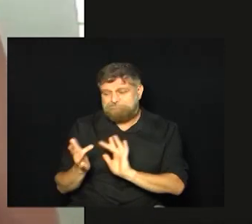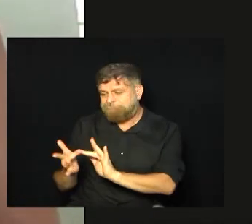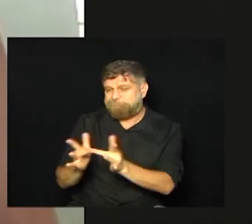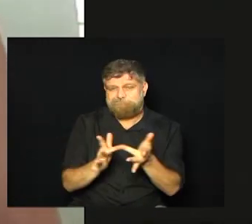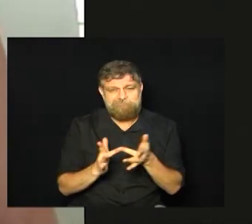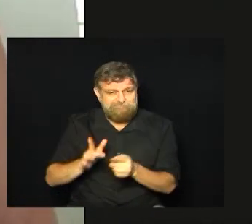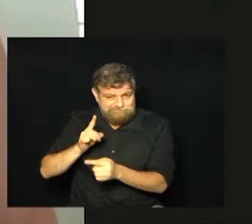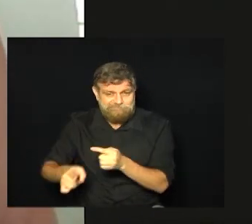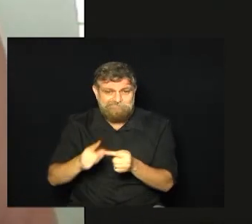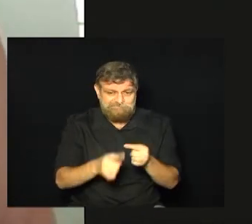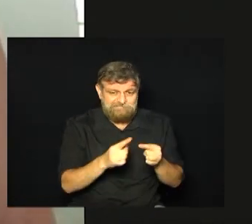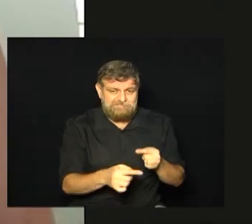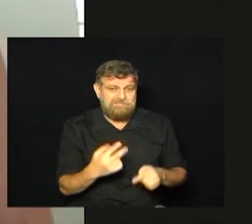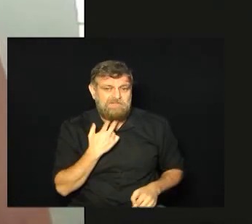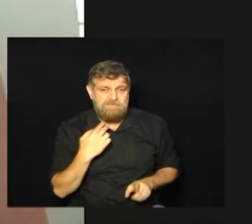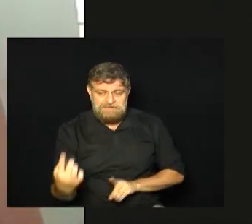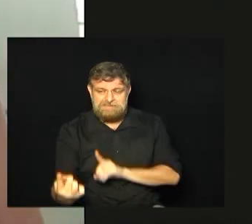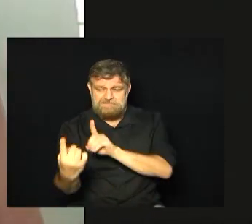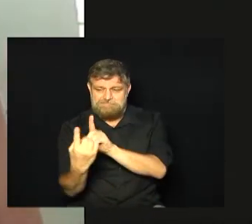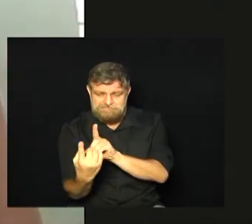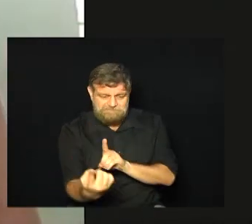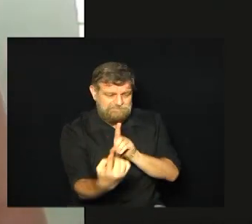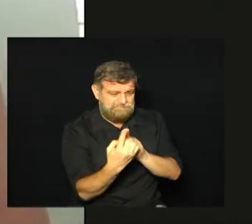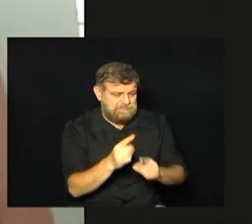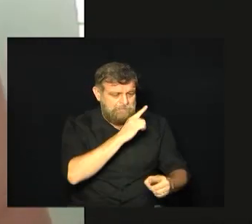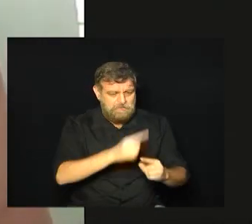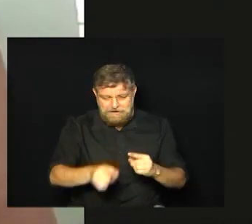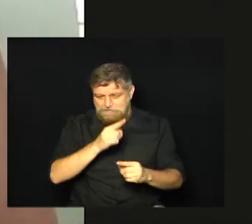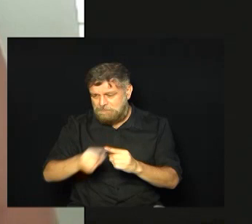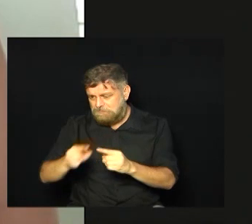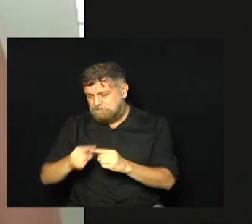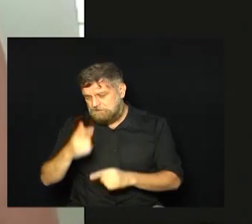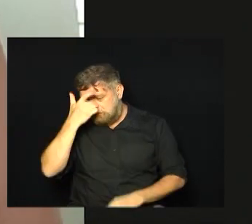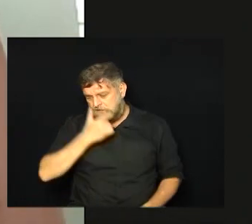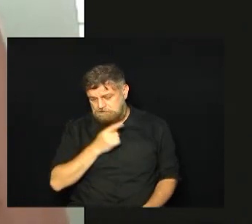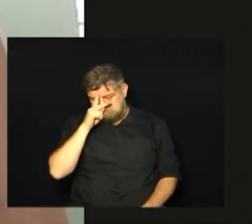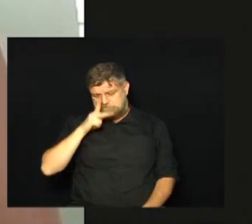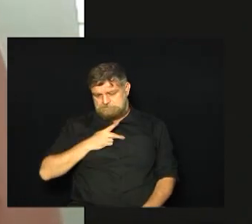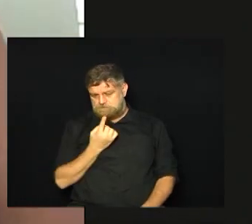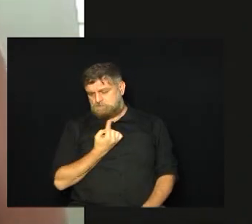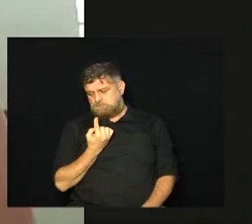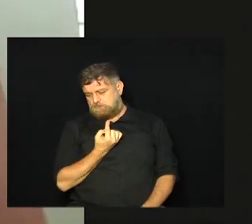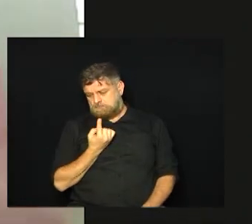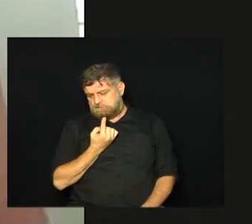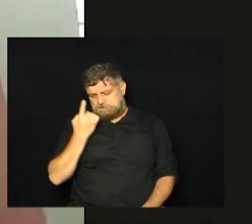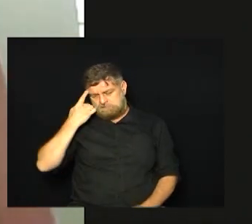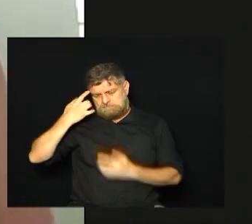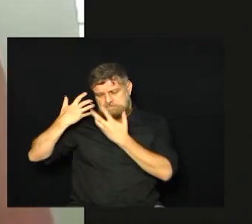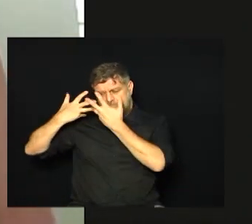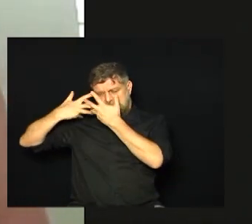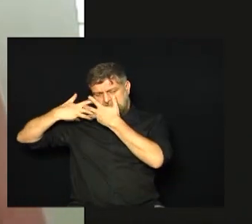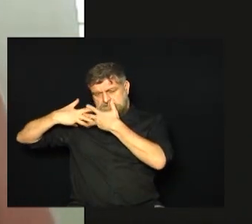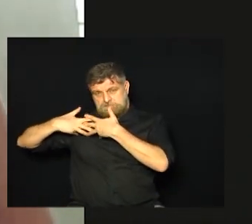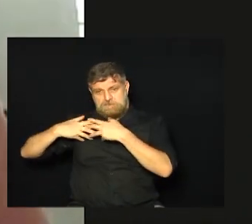ter tanto contato com as pessoas. E eu acabei ficando mais reflexiva. Porque